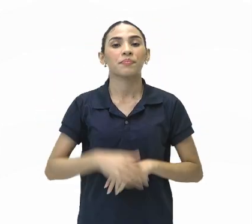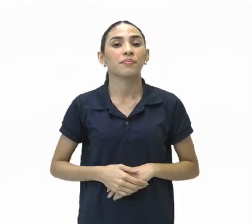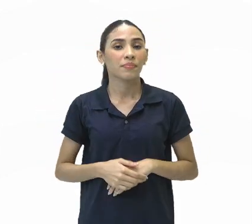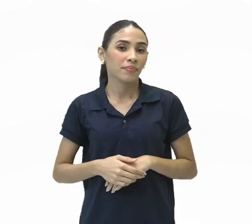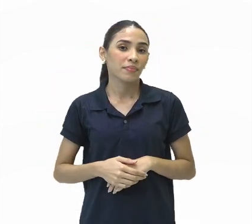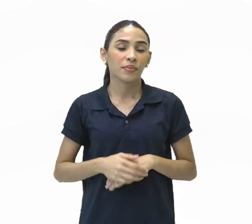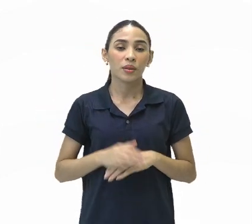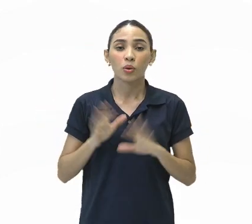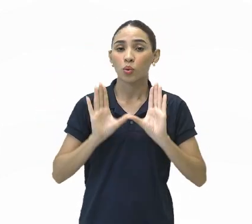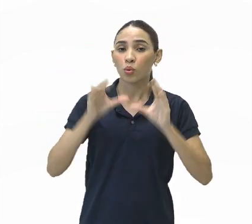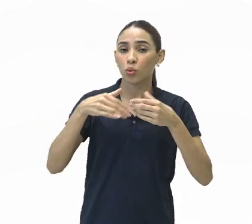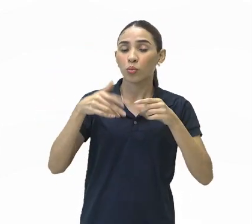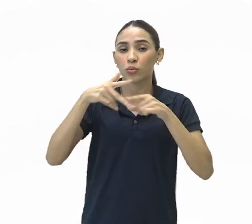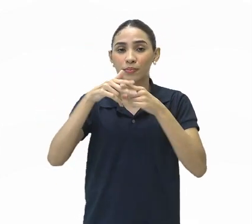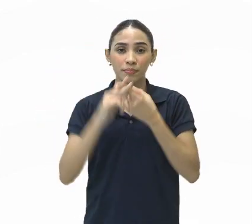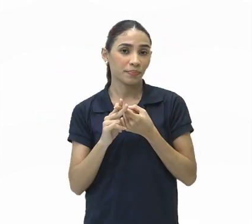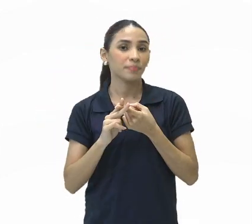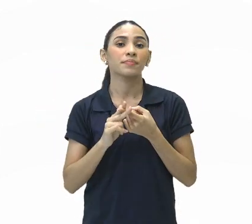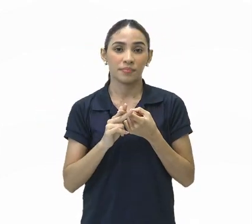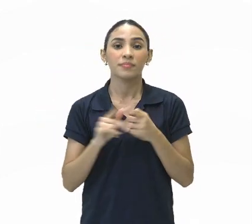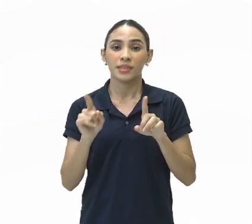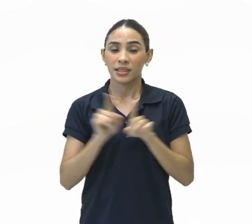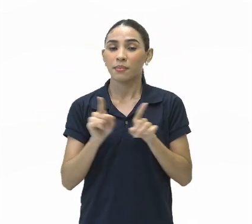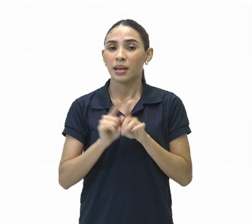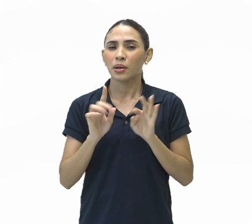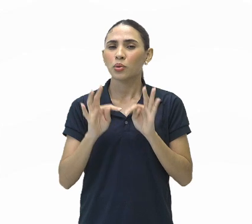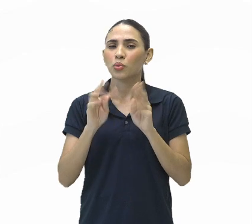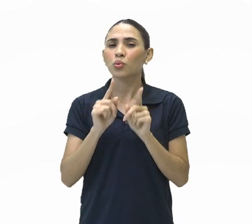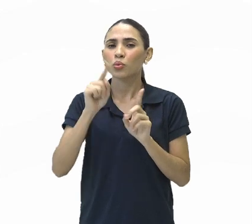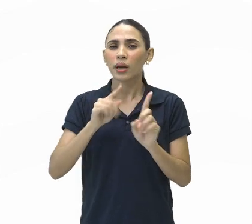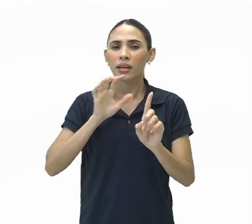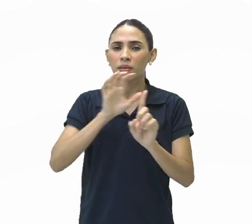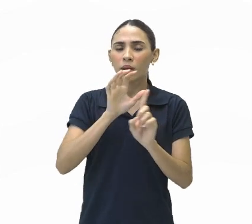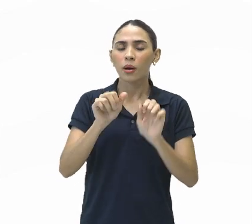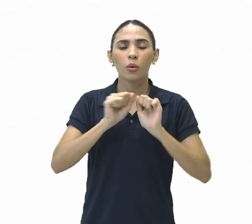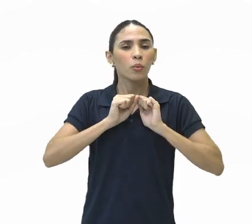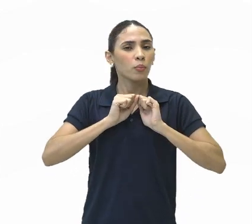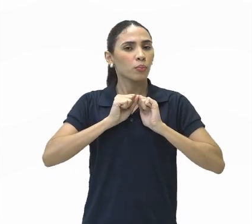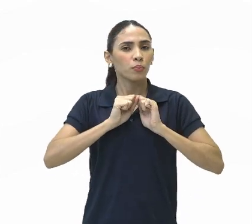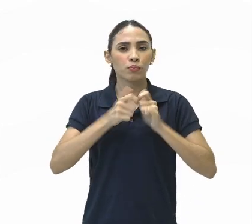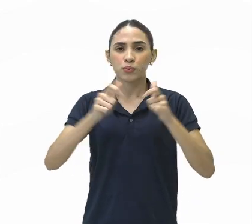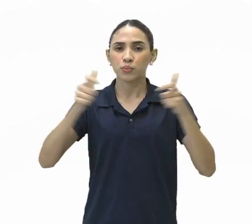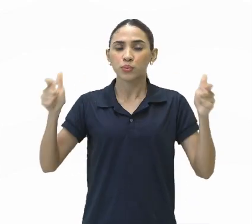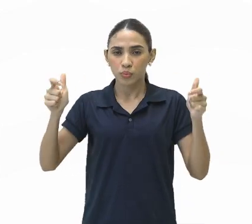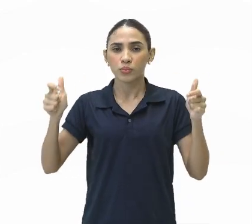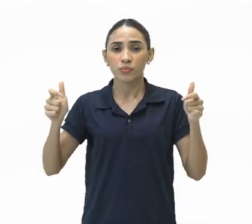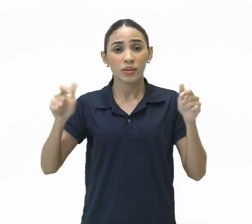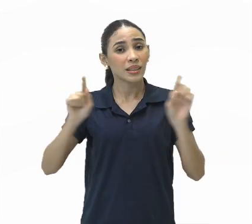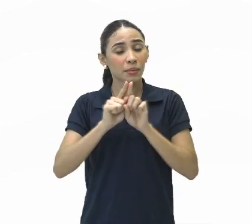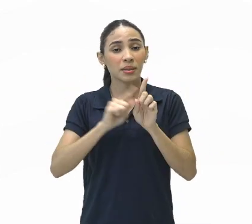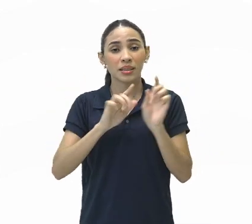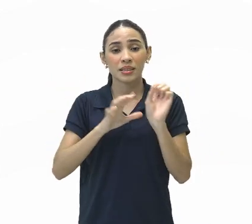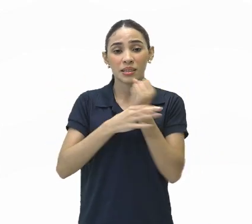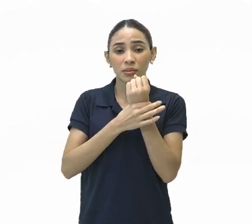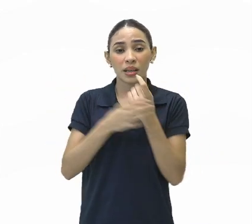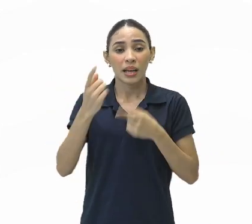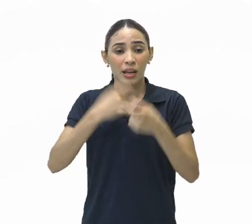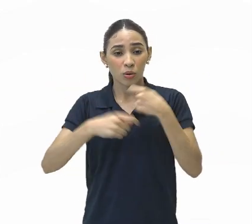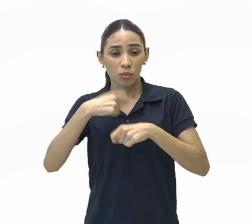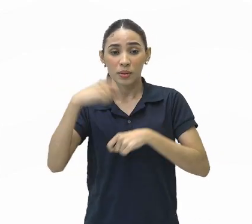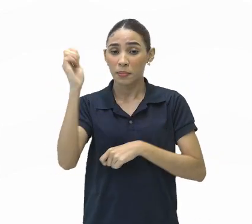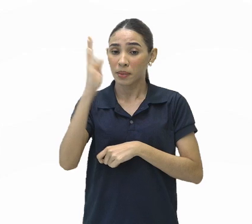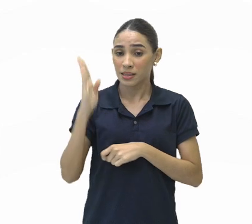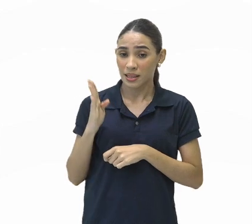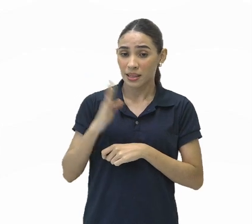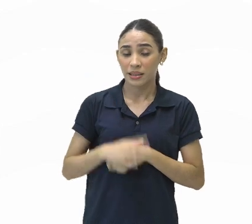Equipes de manutenção, como a gente falou também. Tudo isso é reflexo da expansão do empreendedorismo e da confiança na economia